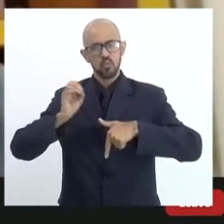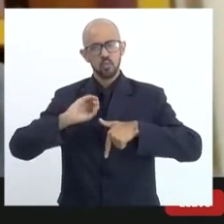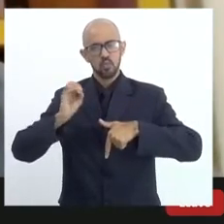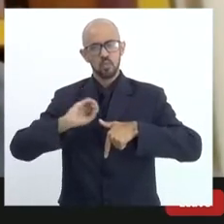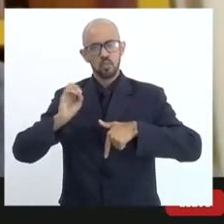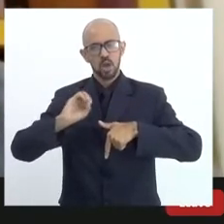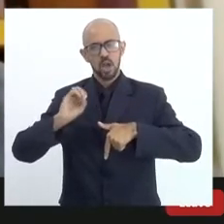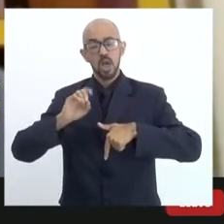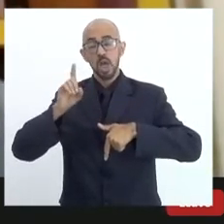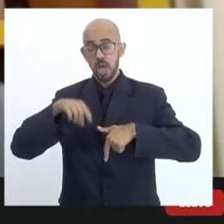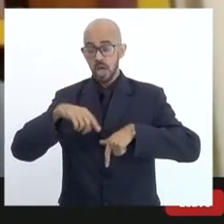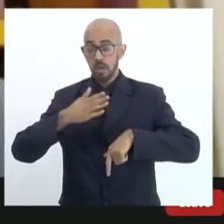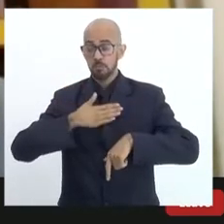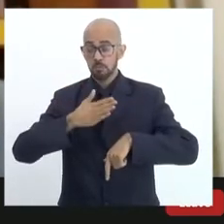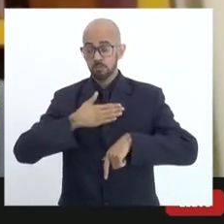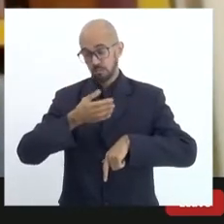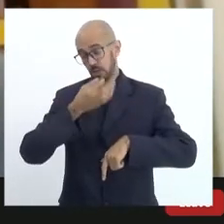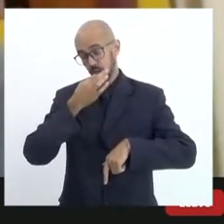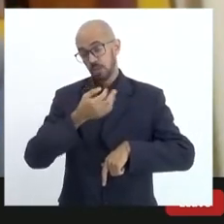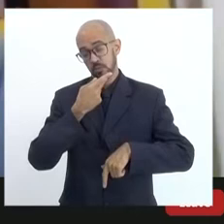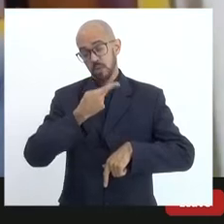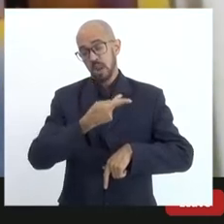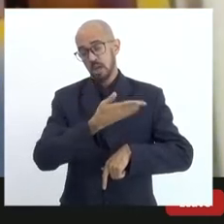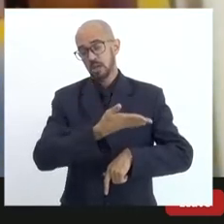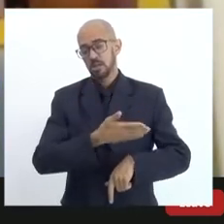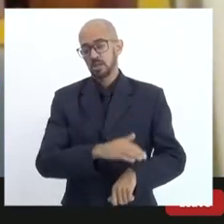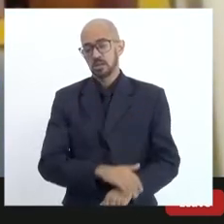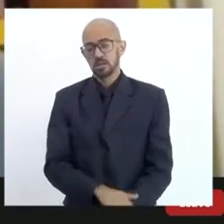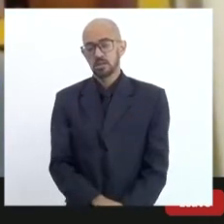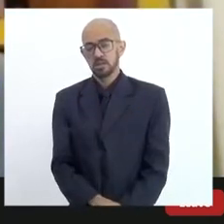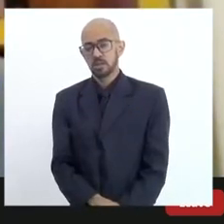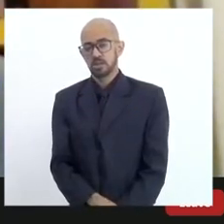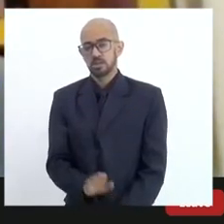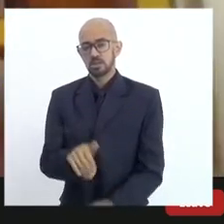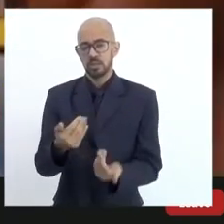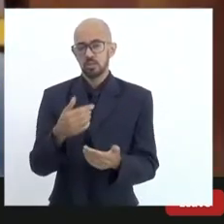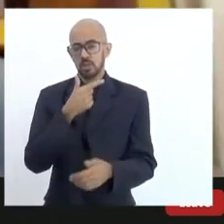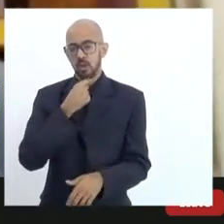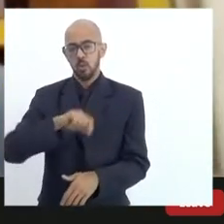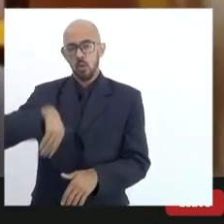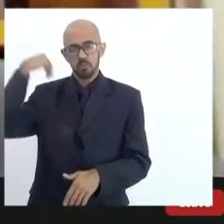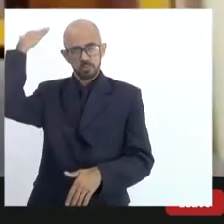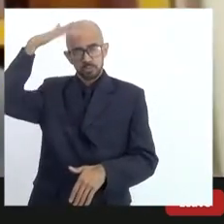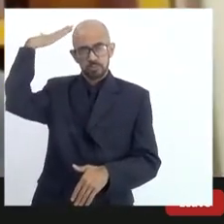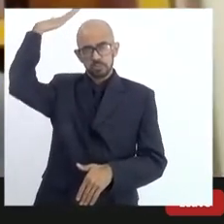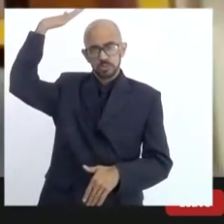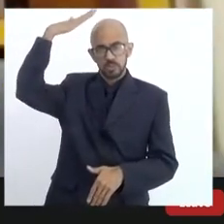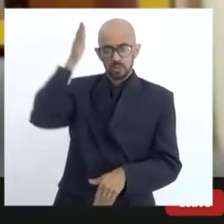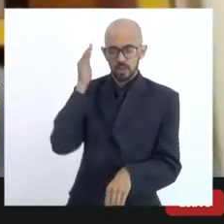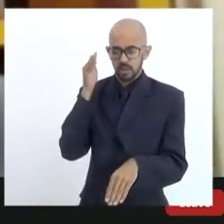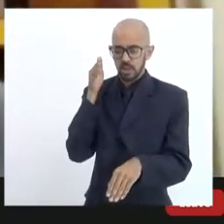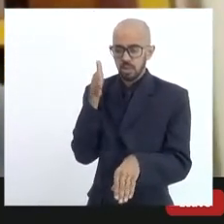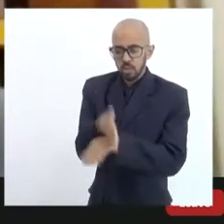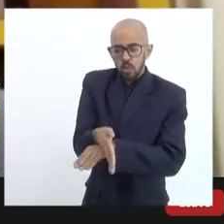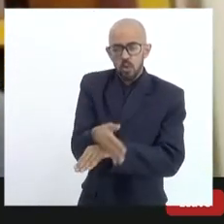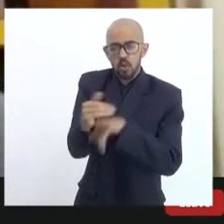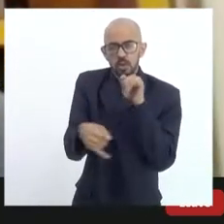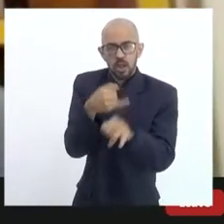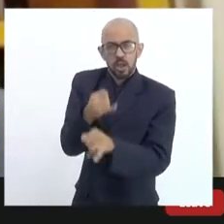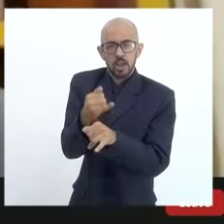dizer. Ou seja, você tem um pai de santo que recebeu uma ordem, entrou na internet, todo mundo divulgou, todo mundo